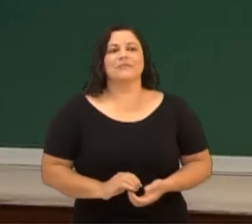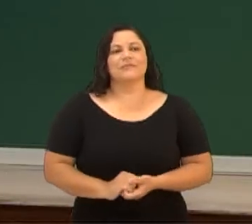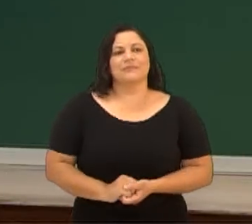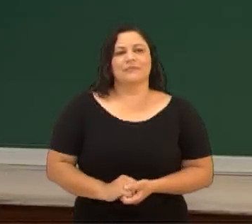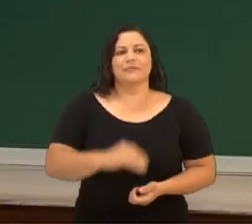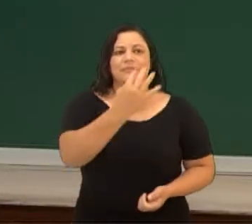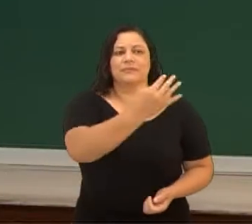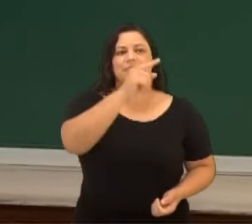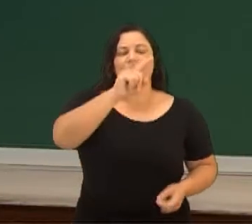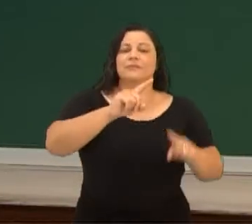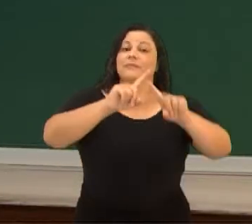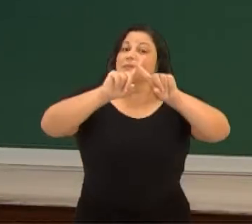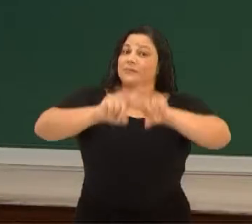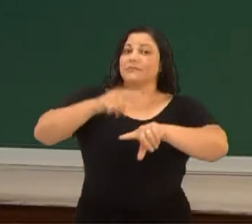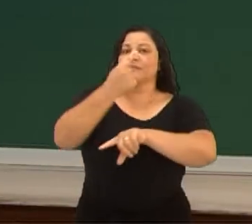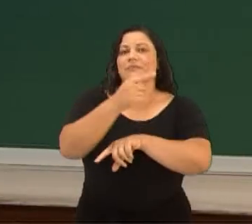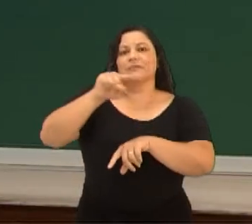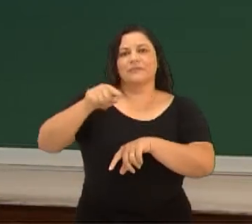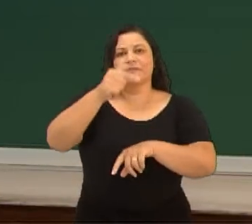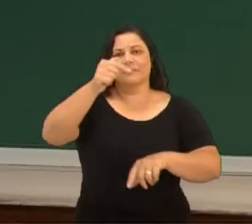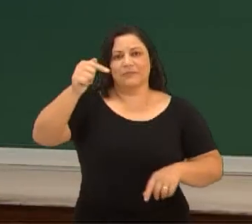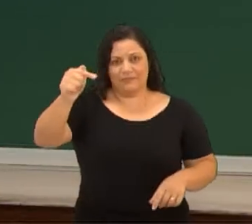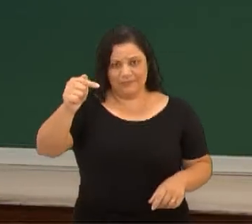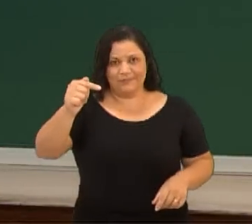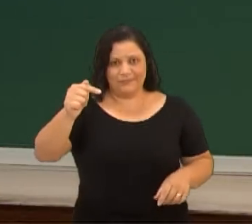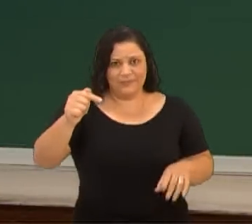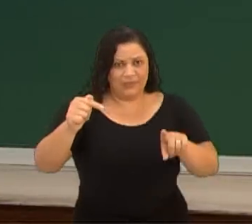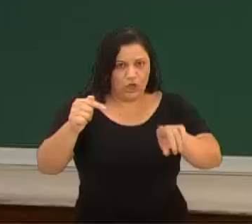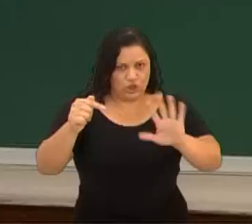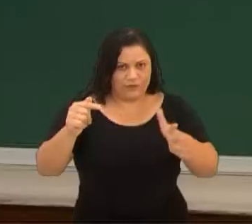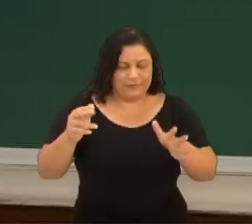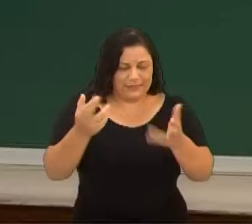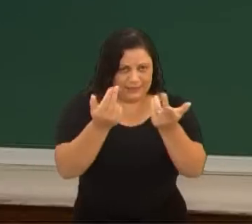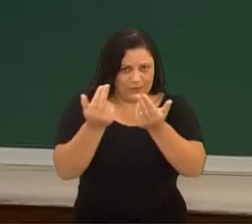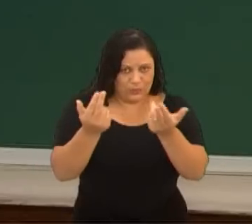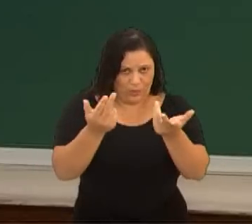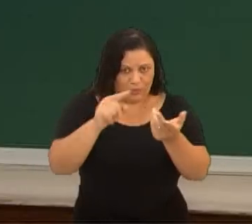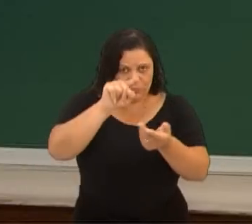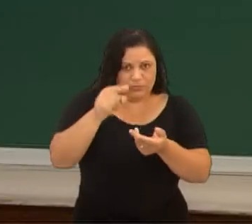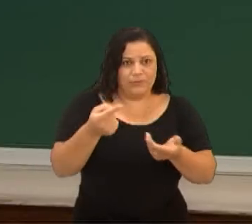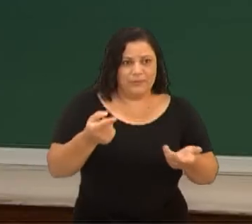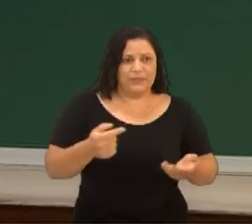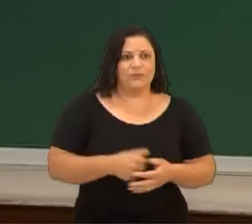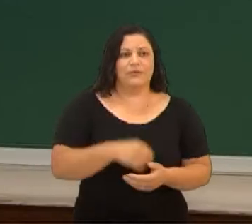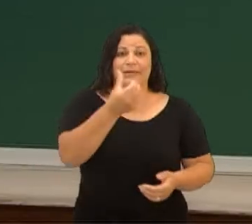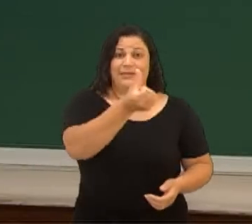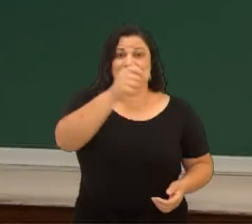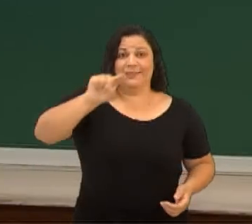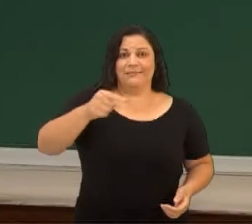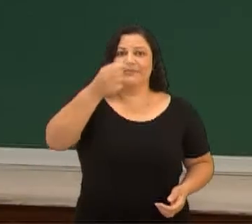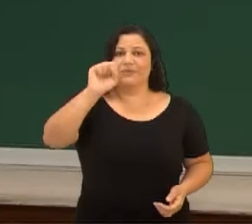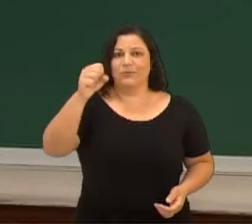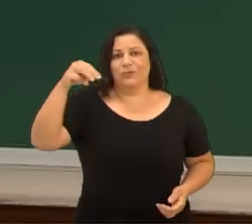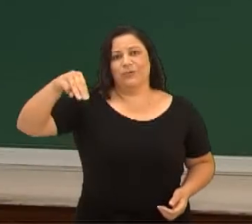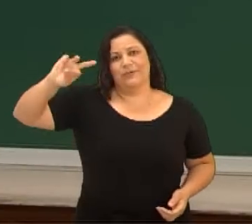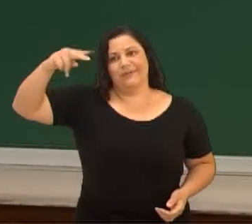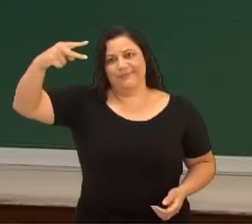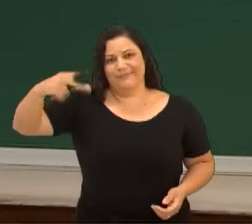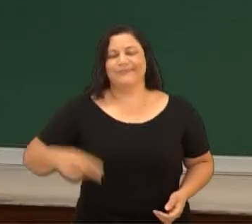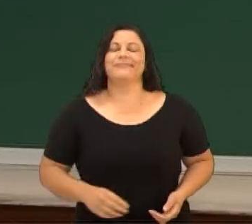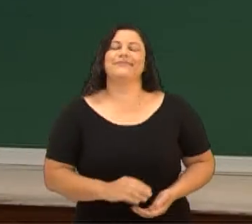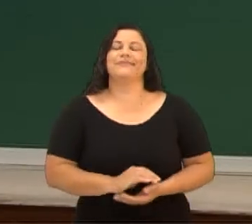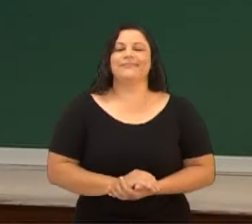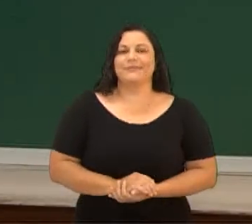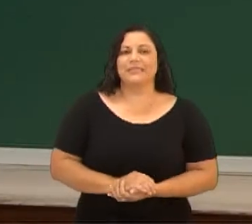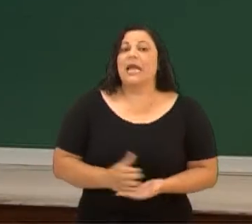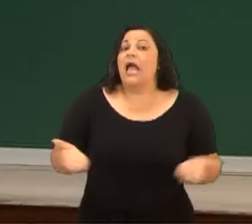4 vezes 1,7, fez bonitinho aí, acertou a vírgula, deu 6,8 metros